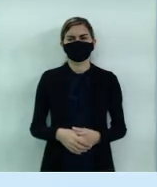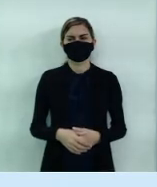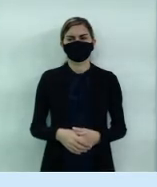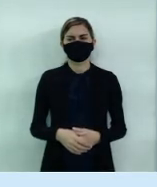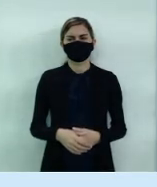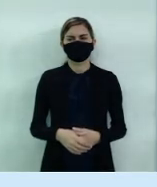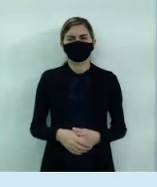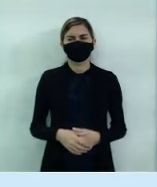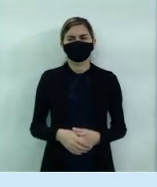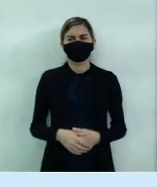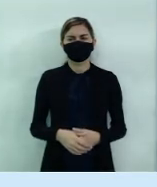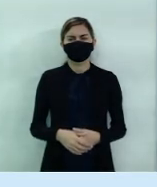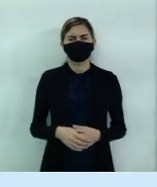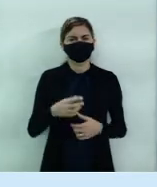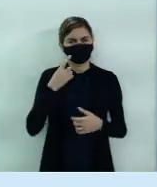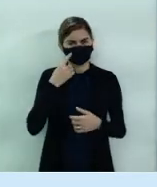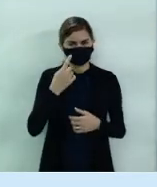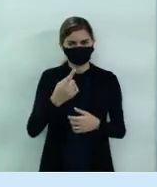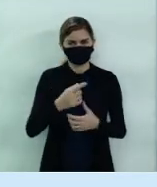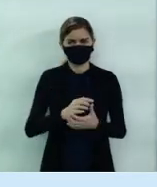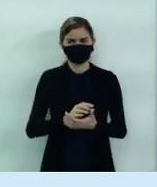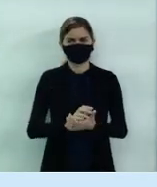Pronto.